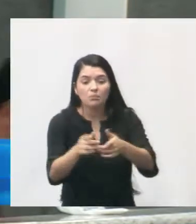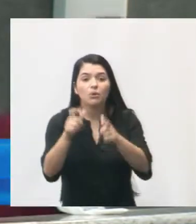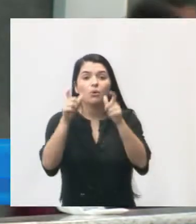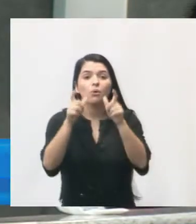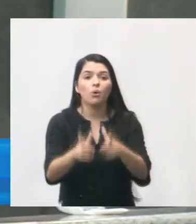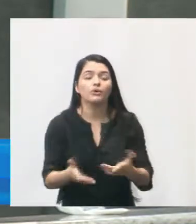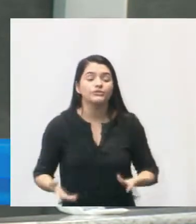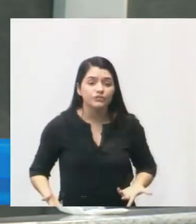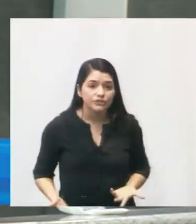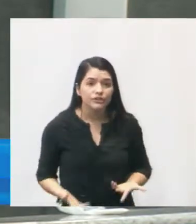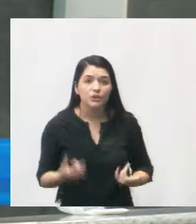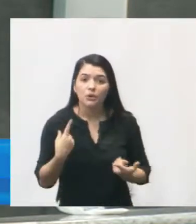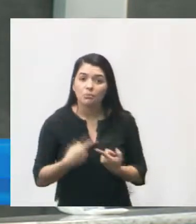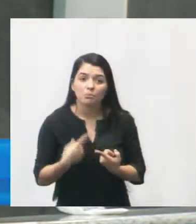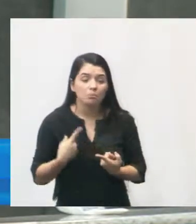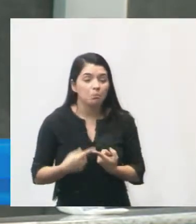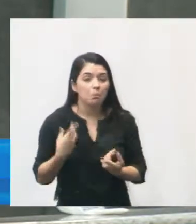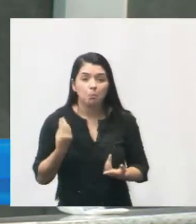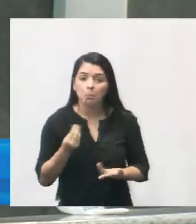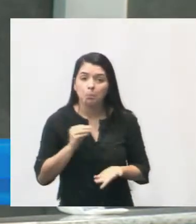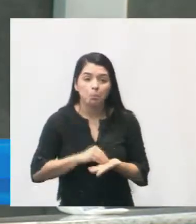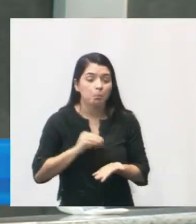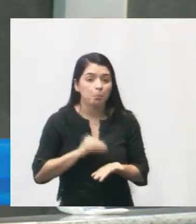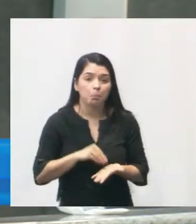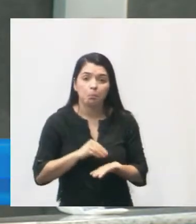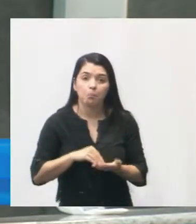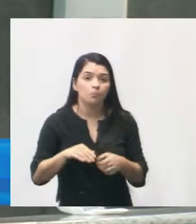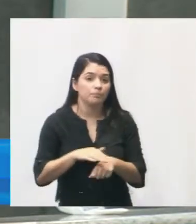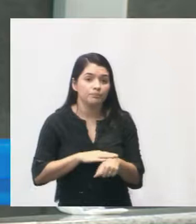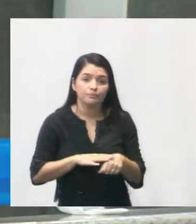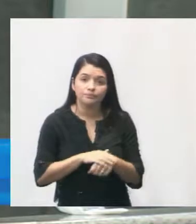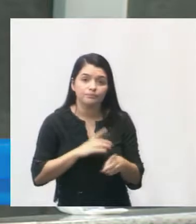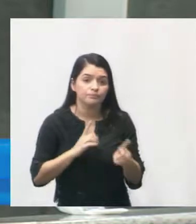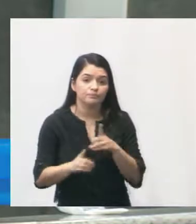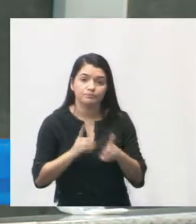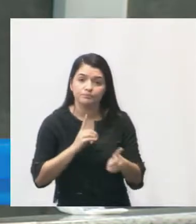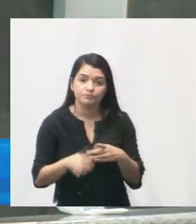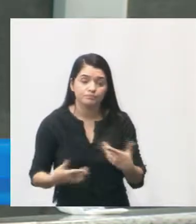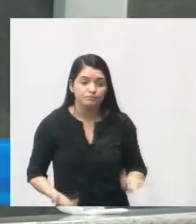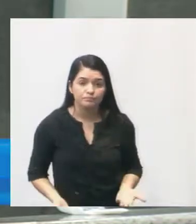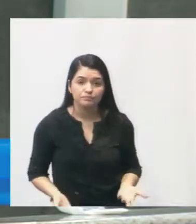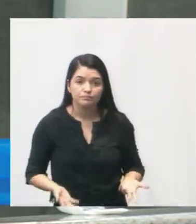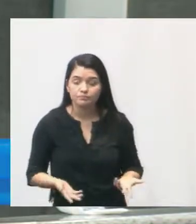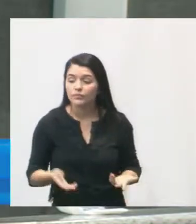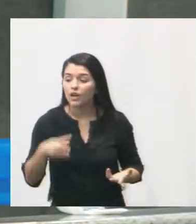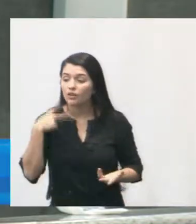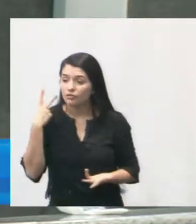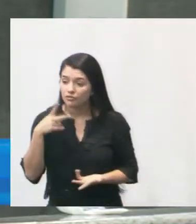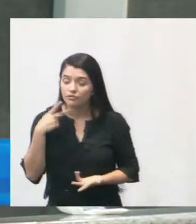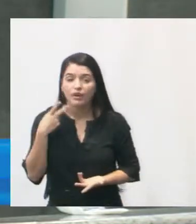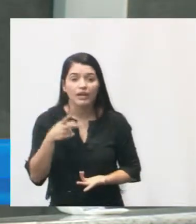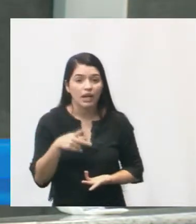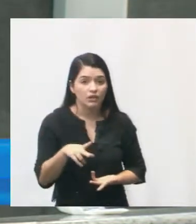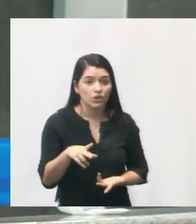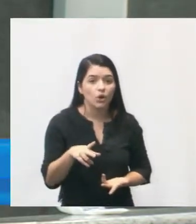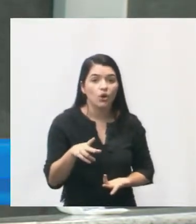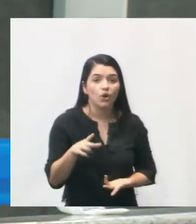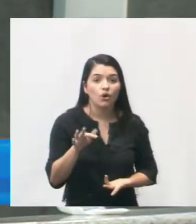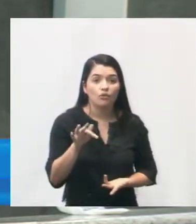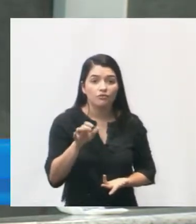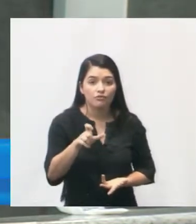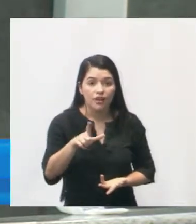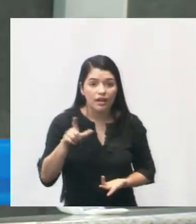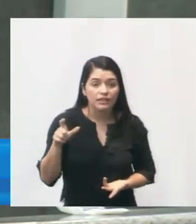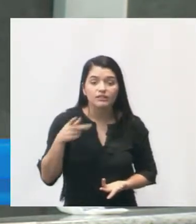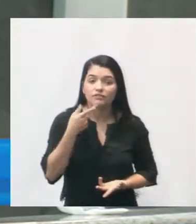porque para no diálogo. Não sabe, vereador Kleber disse ainda, foi feito um pedido de desculpa, mas fica a